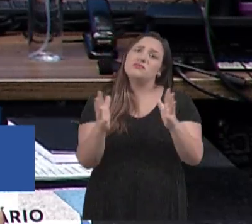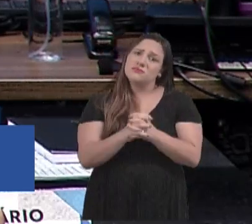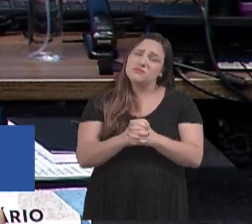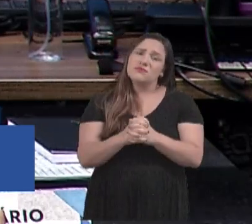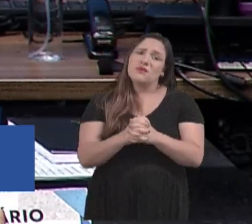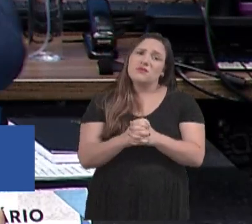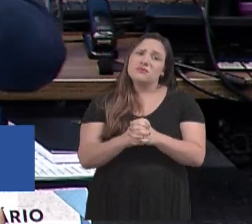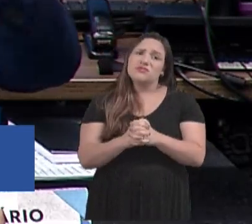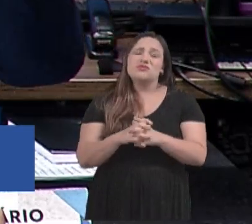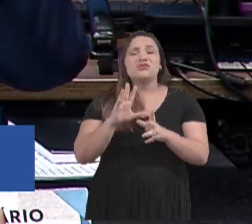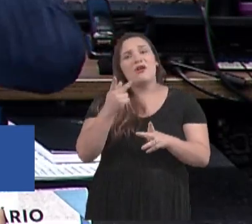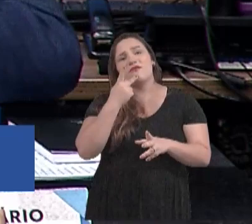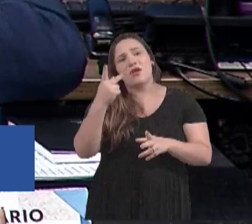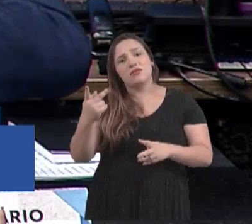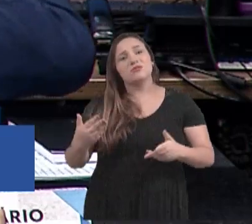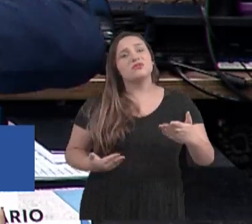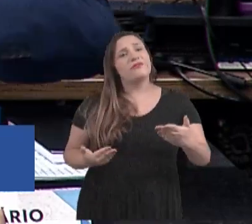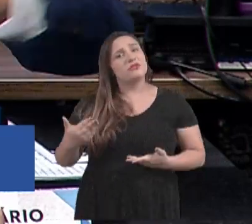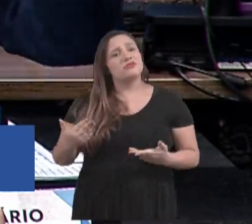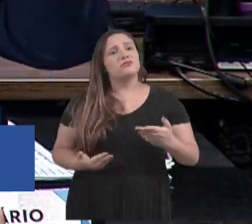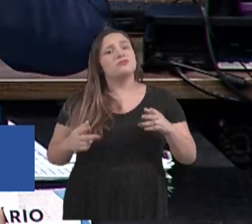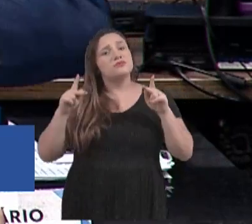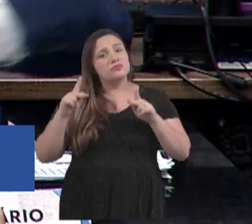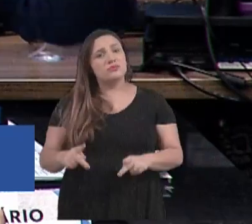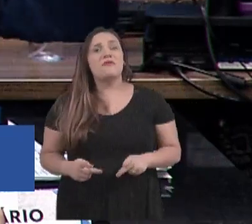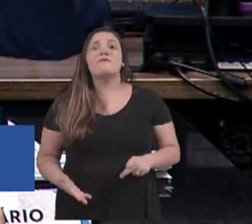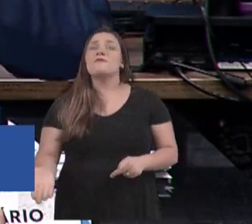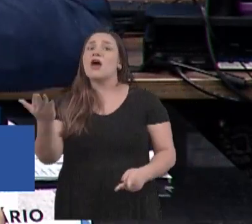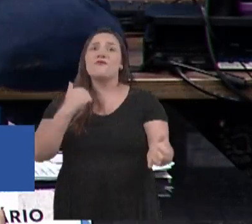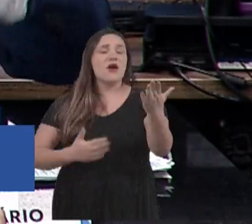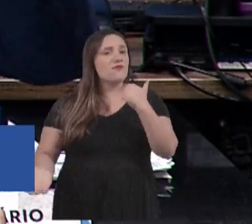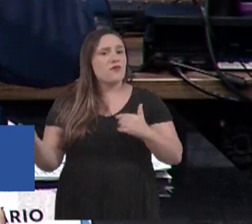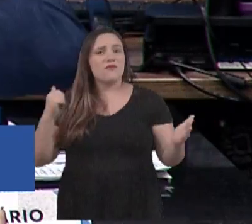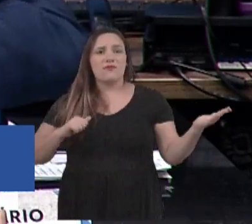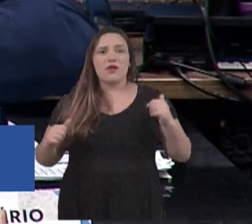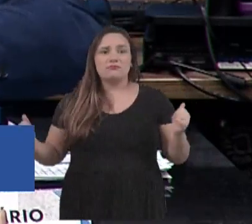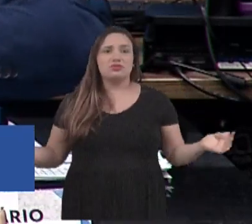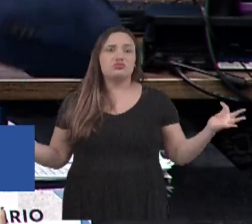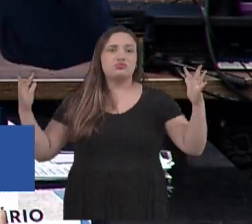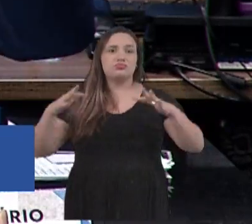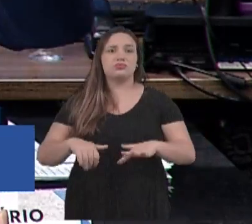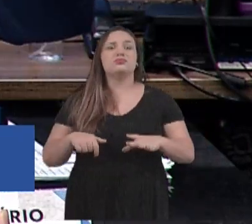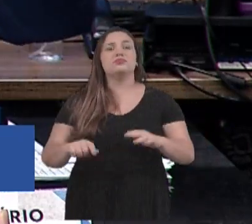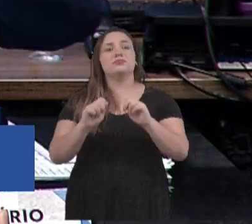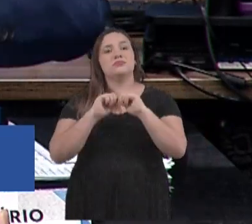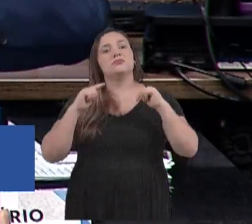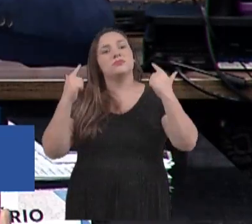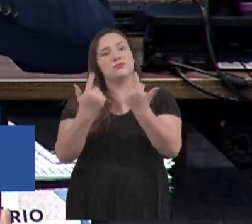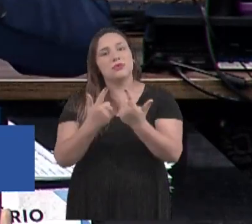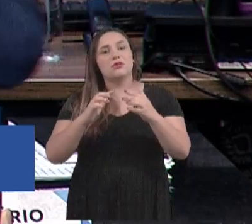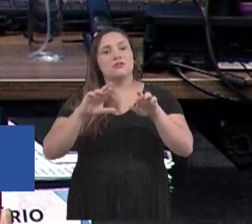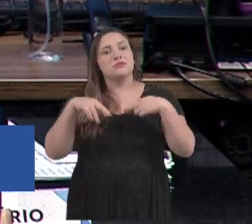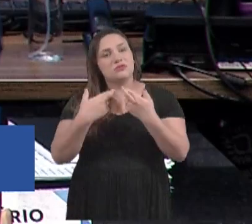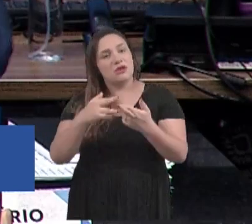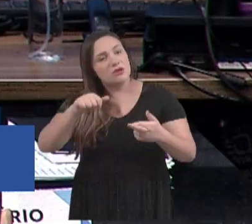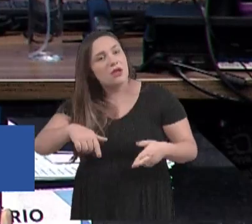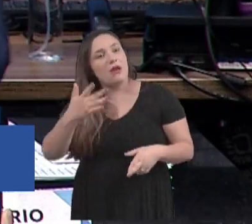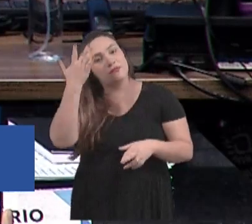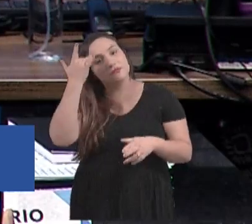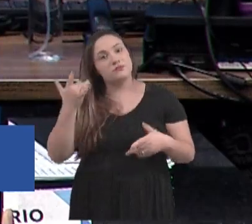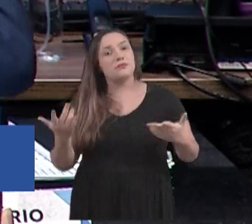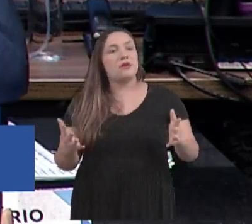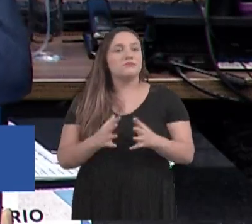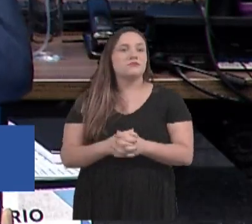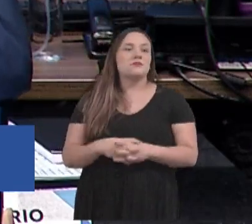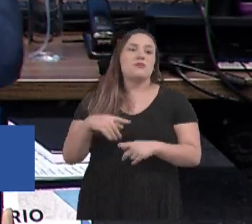nesse vídeo ele dizia: servidores, venham urgente para a Assembleia, né, a sessão de amanhã e